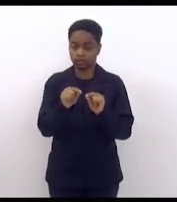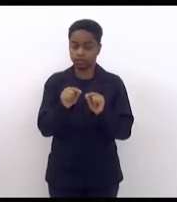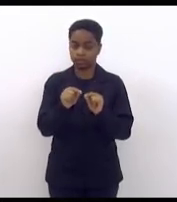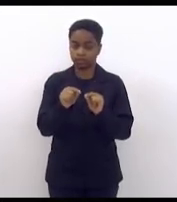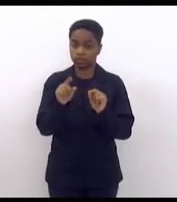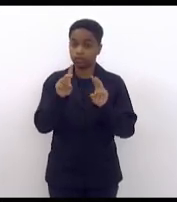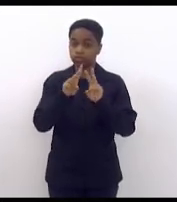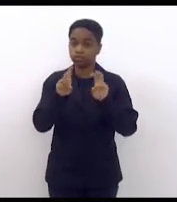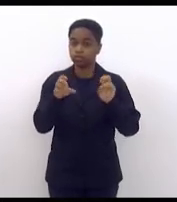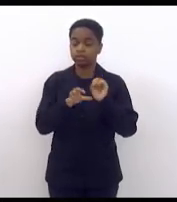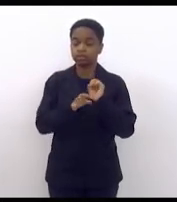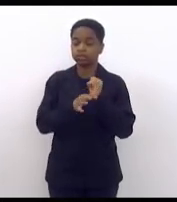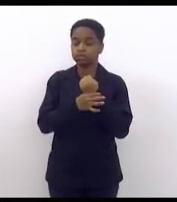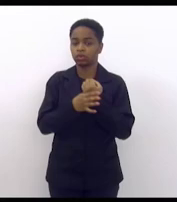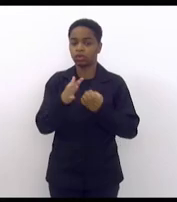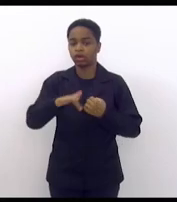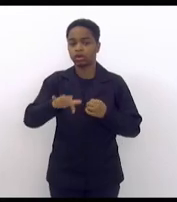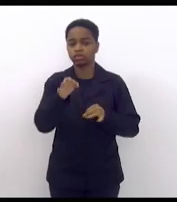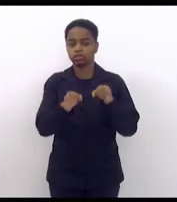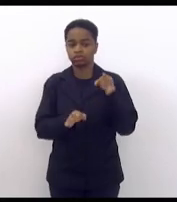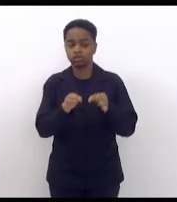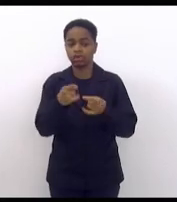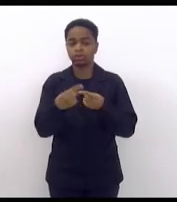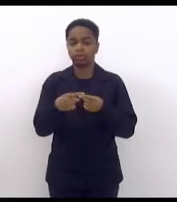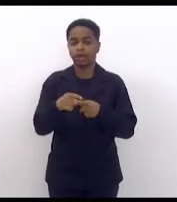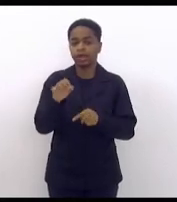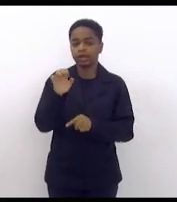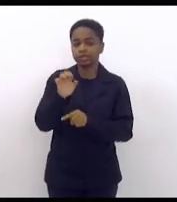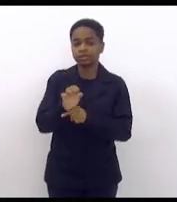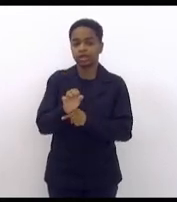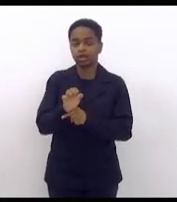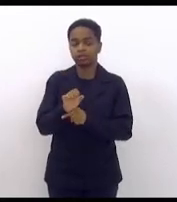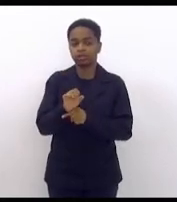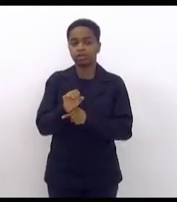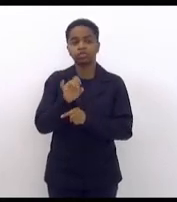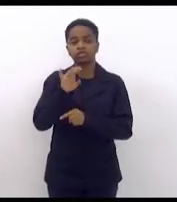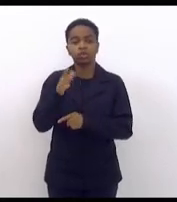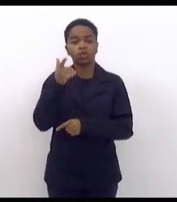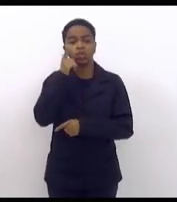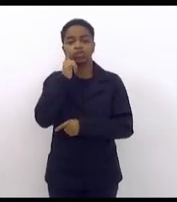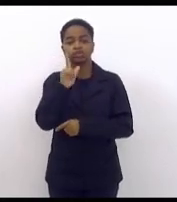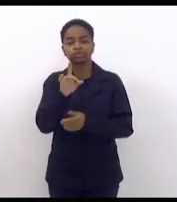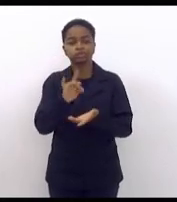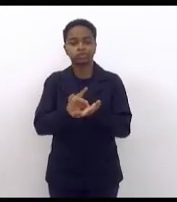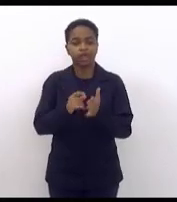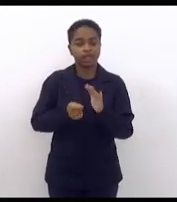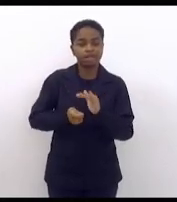questão da segurança jurídica, porque um Estado, para atrair investimentos,